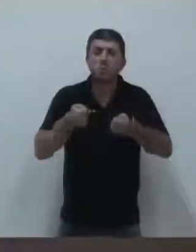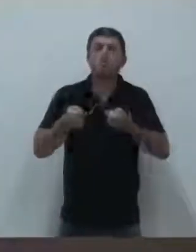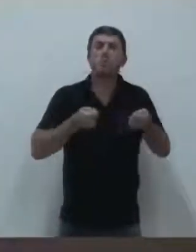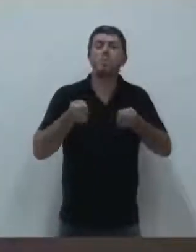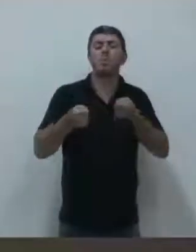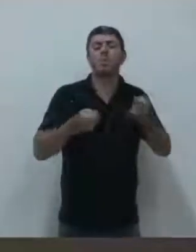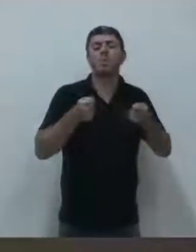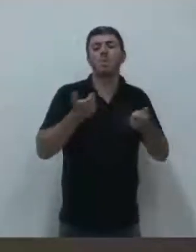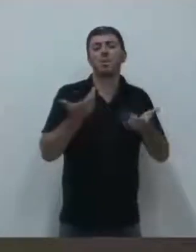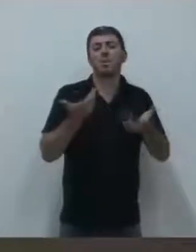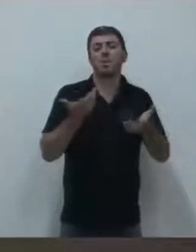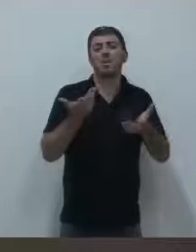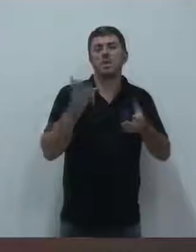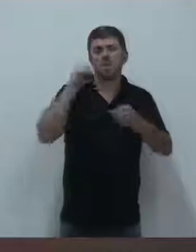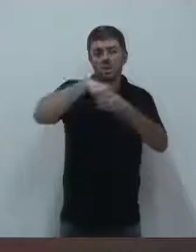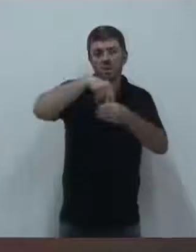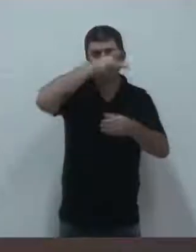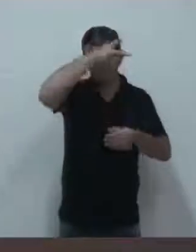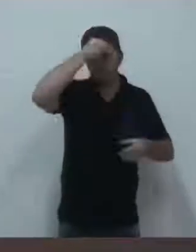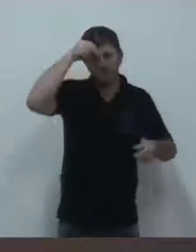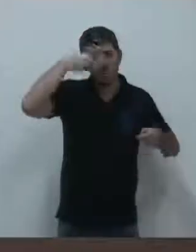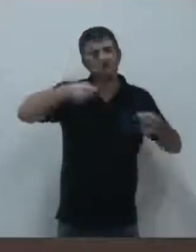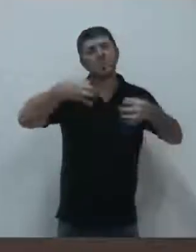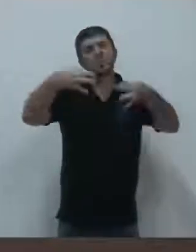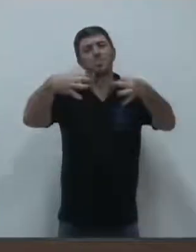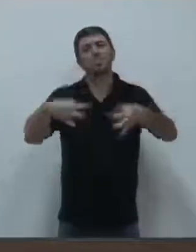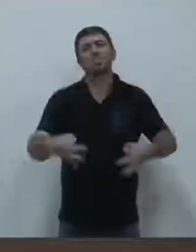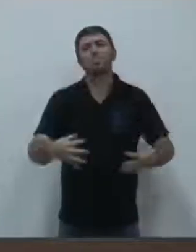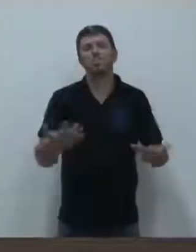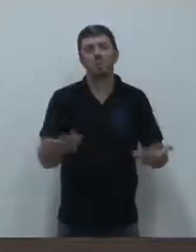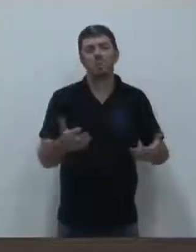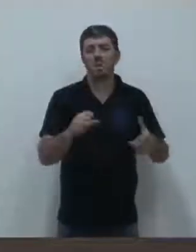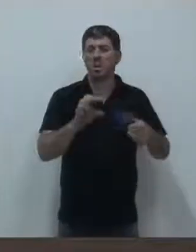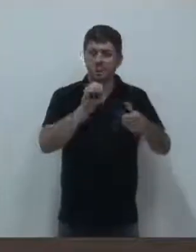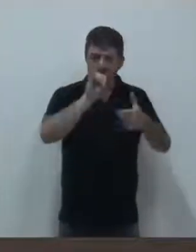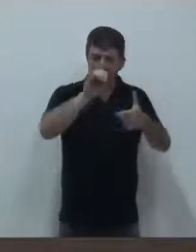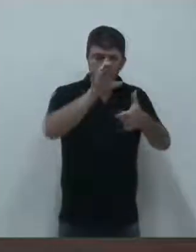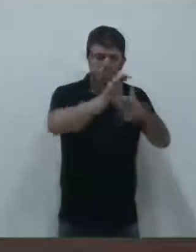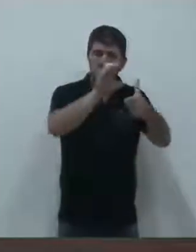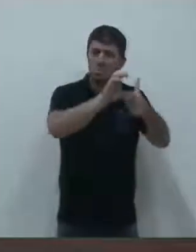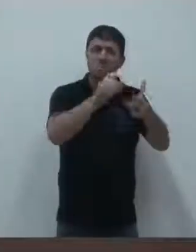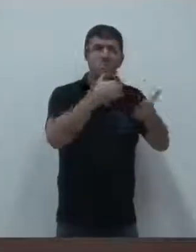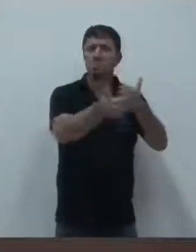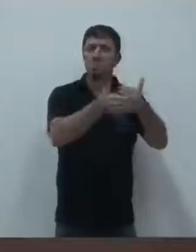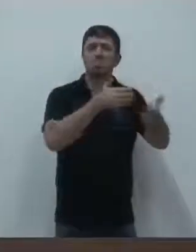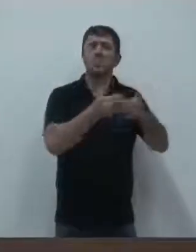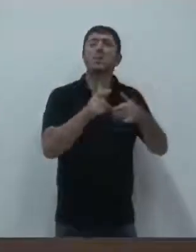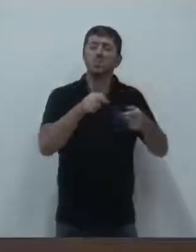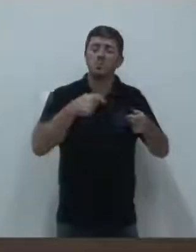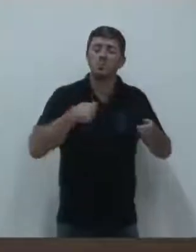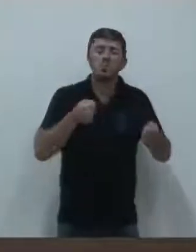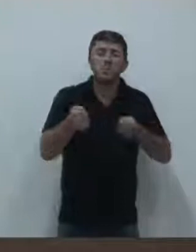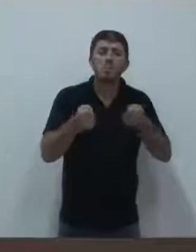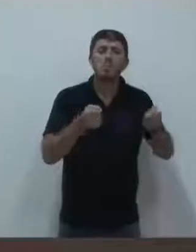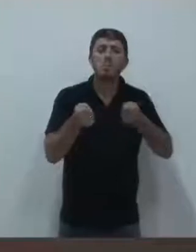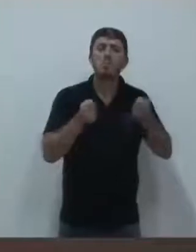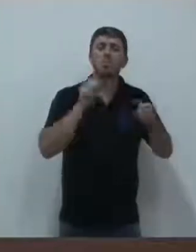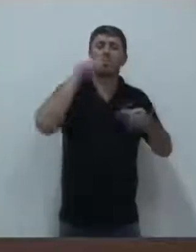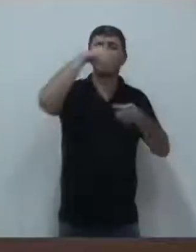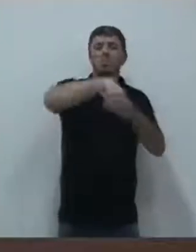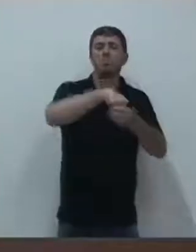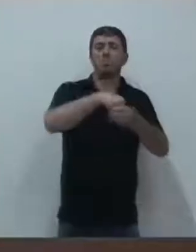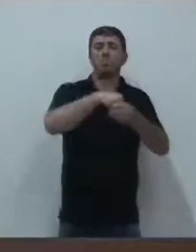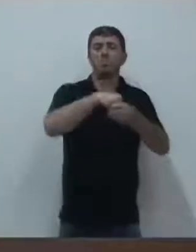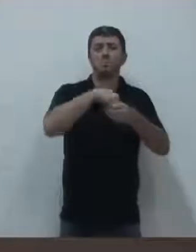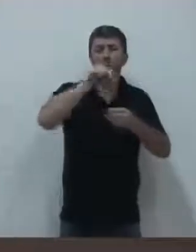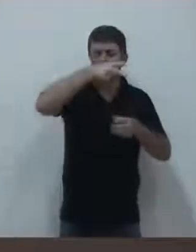eficiente? Ele continua. O relatório apresenta-se limitado, informando situações positivas que não necessitam de ajustes, o